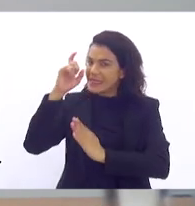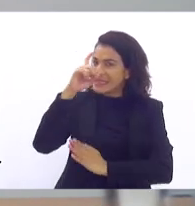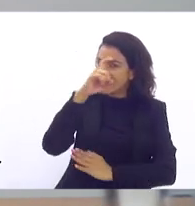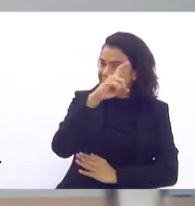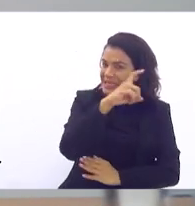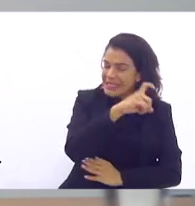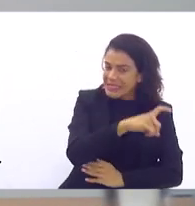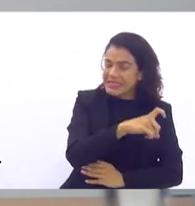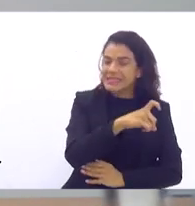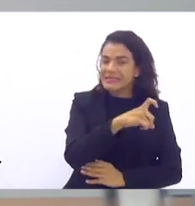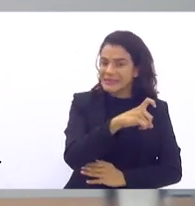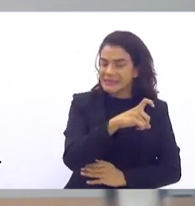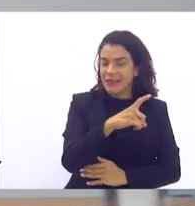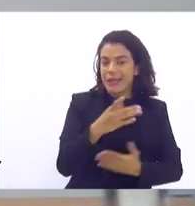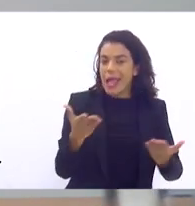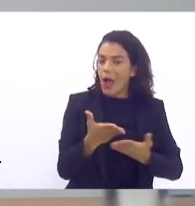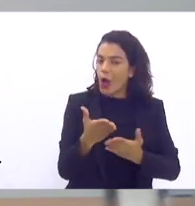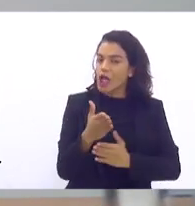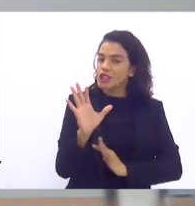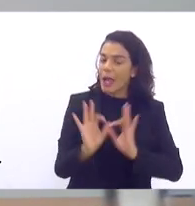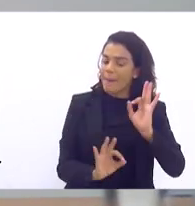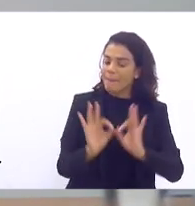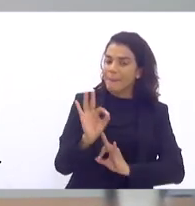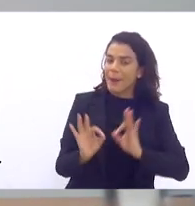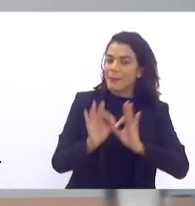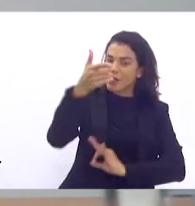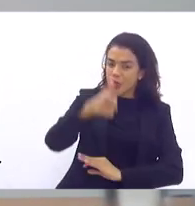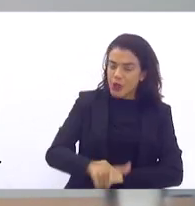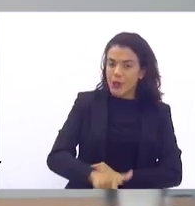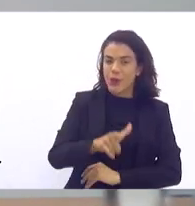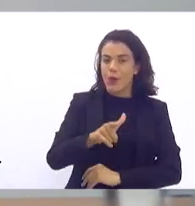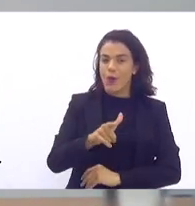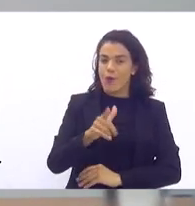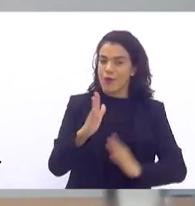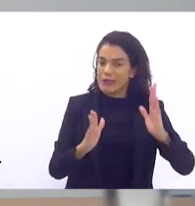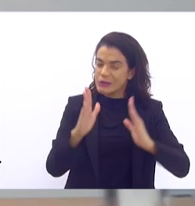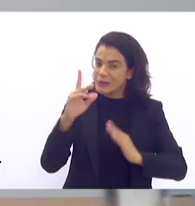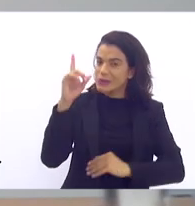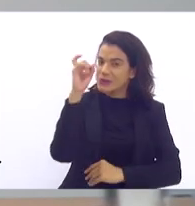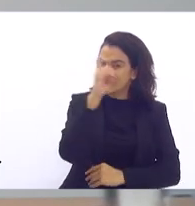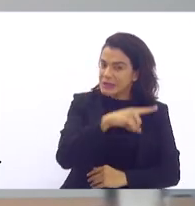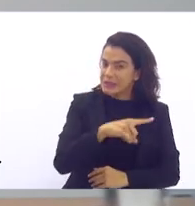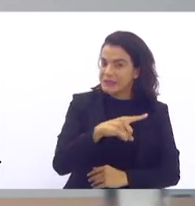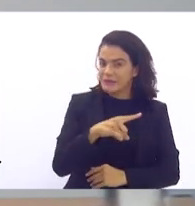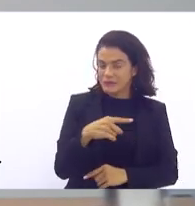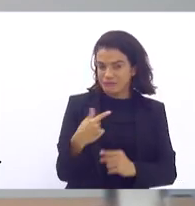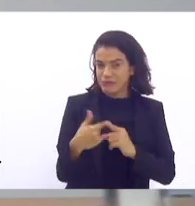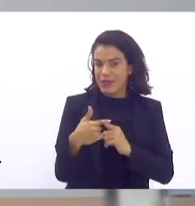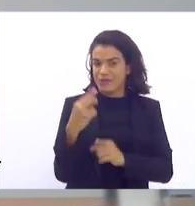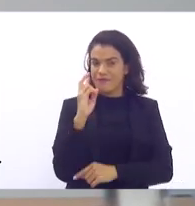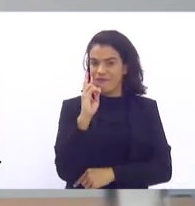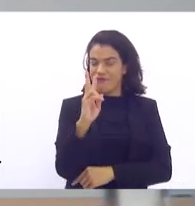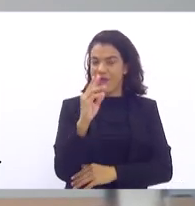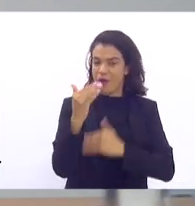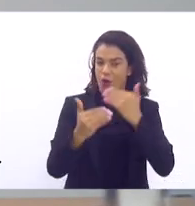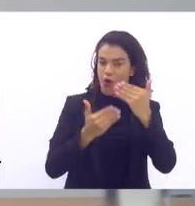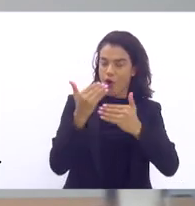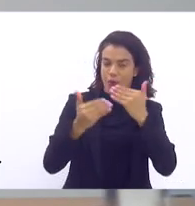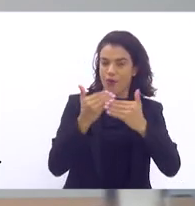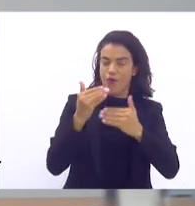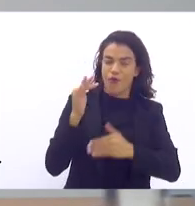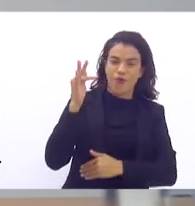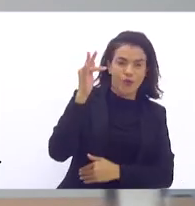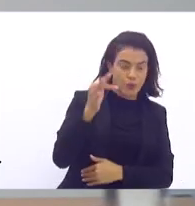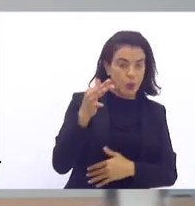vamos dizer numa pré crise a gente está vendo um futuro com dificuldades pela frente Governador Cláudio